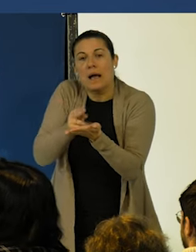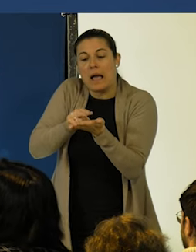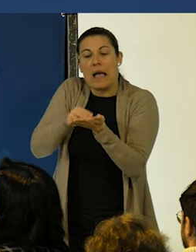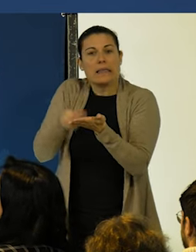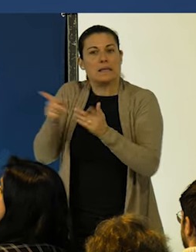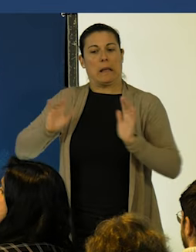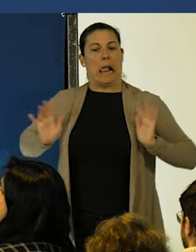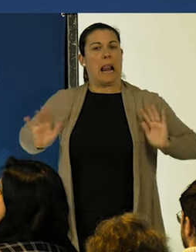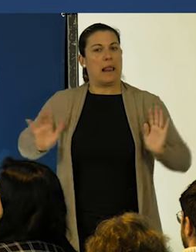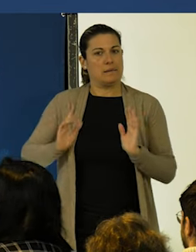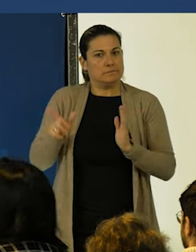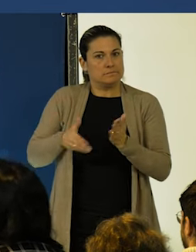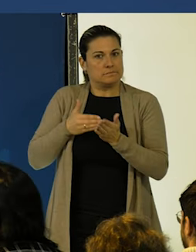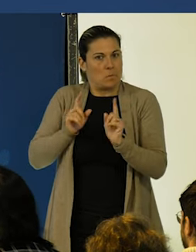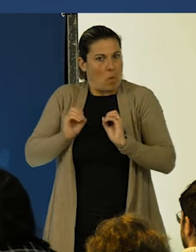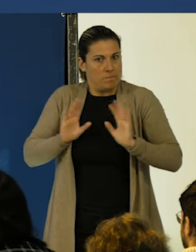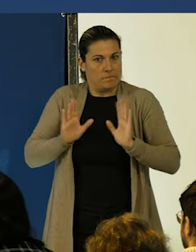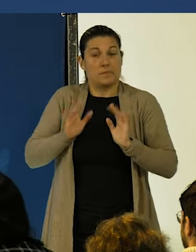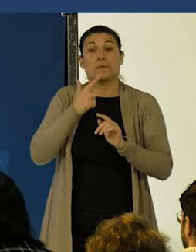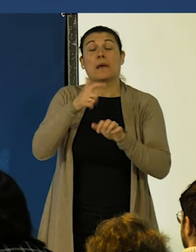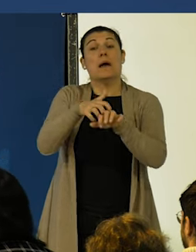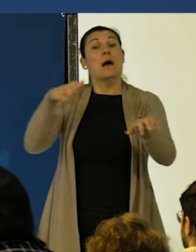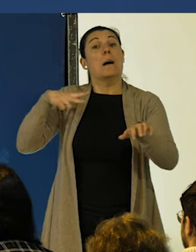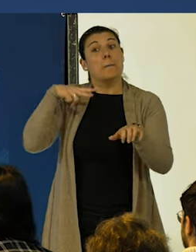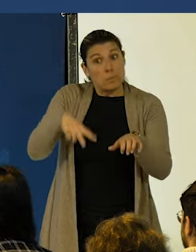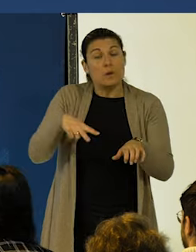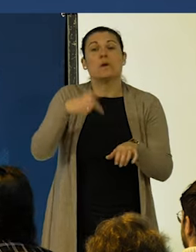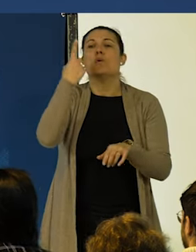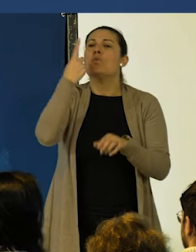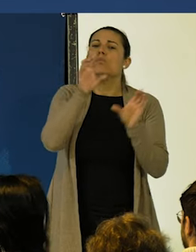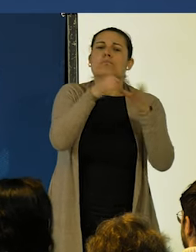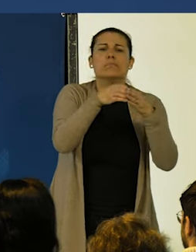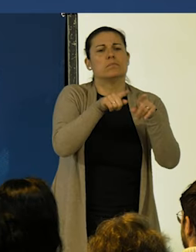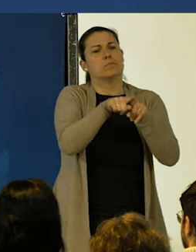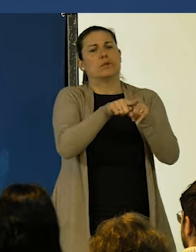alteração da lei. Não há no Parlamento português